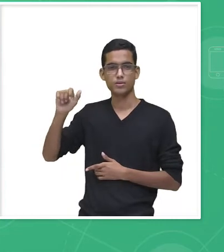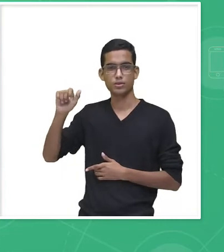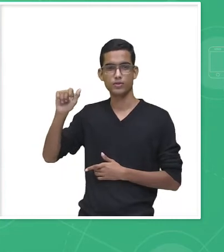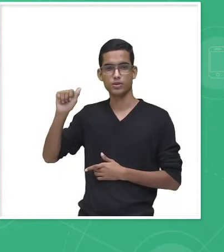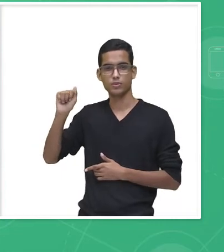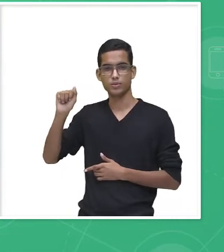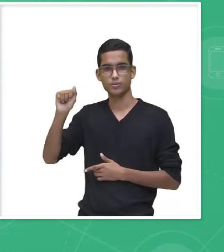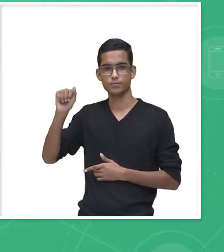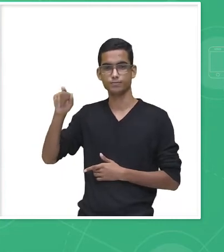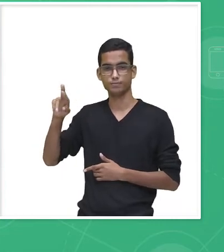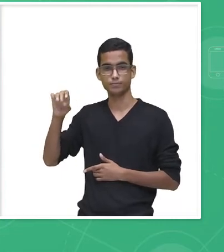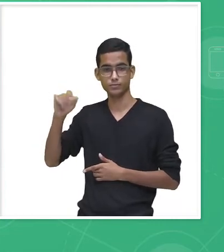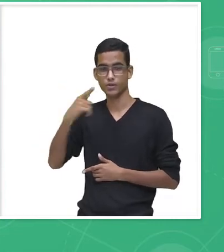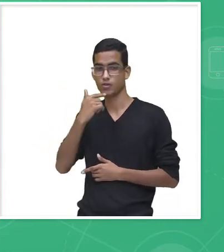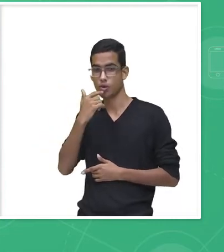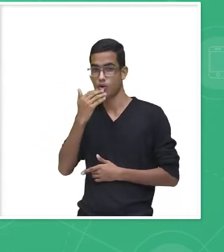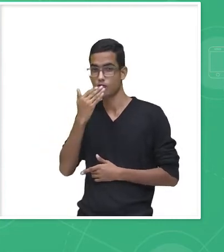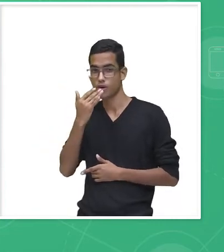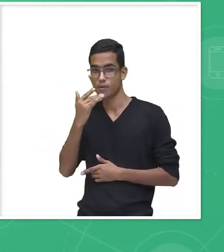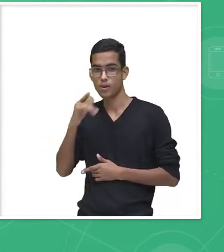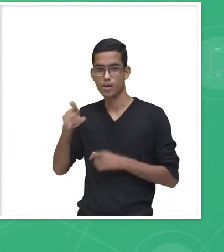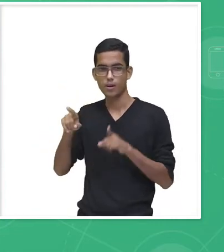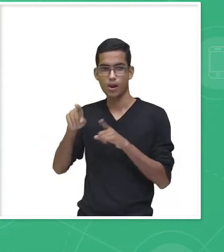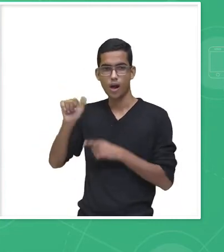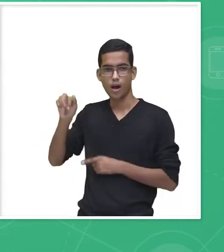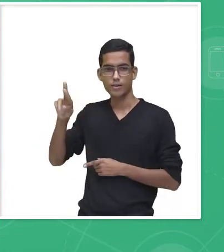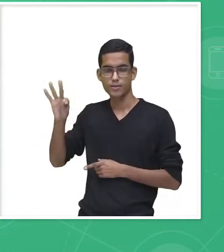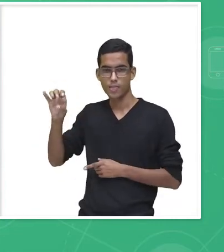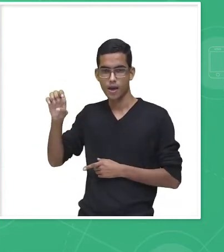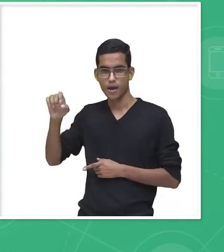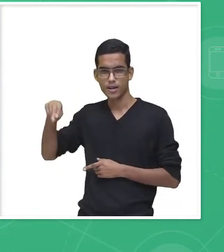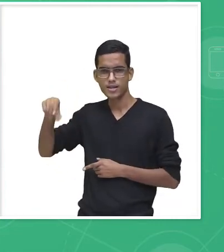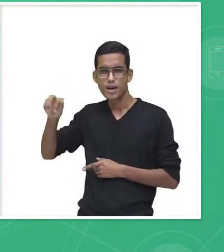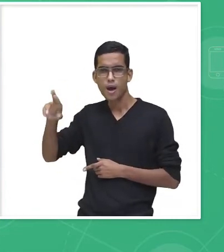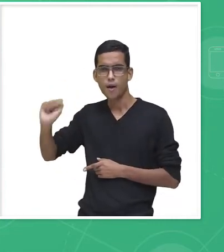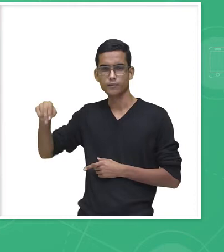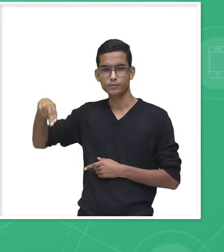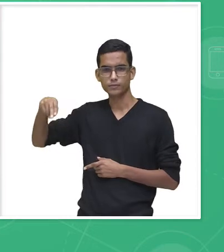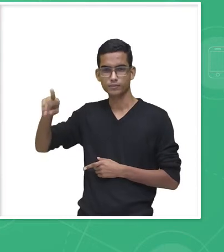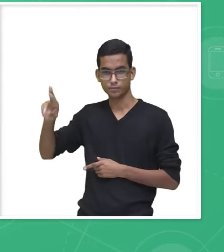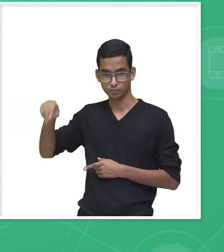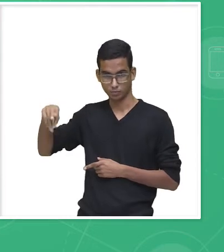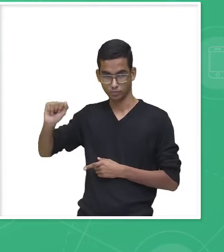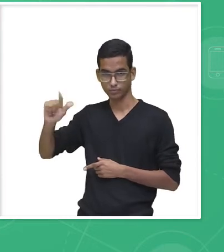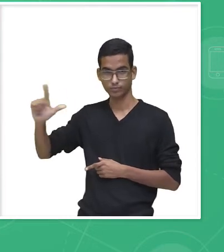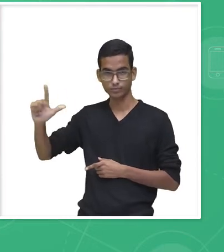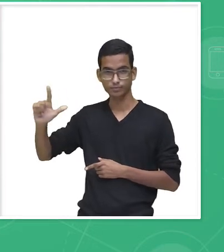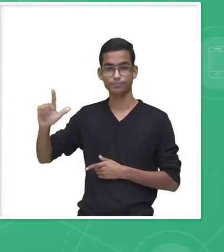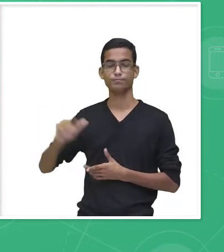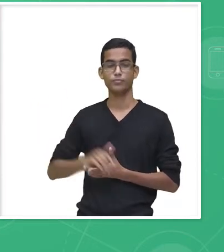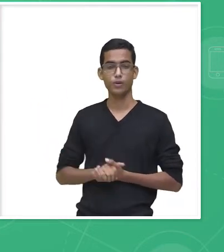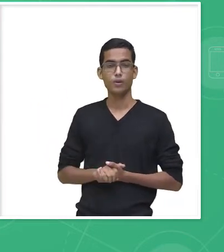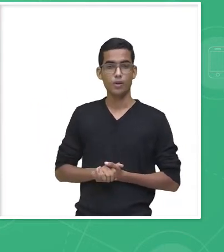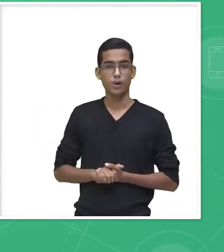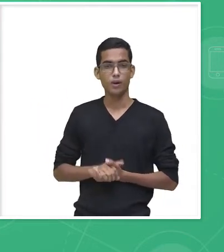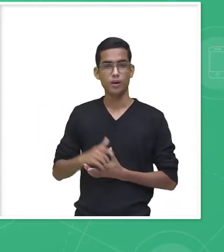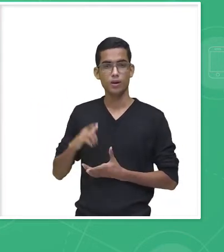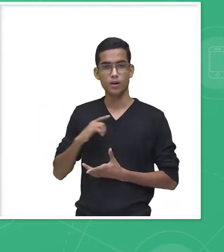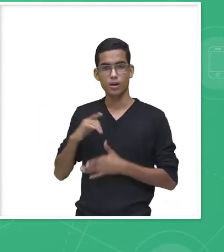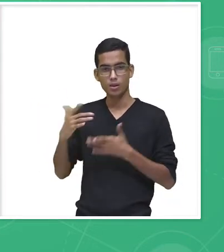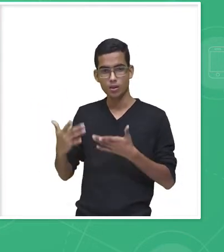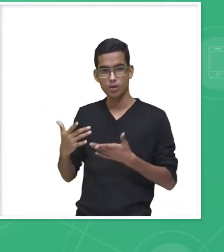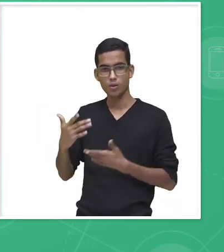Rim é o ruim vai fazer a filtração aqui dentro das suas estruturas e absorvendo a água que é sempre importante para o